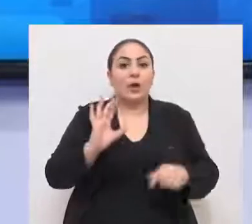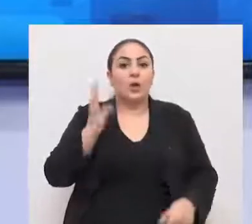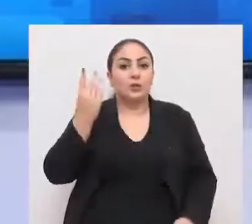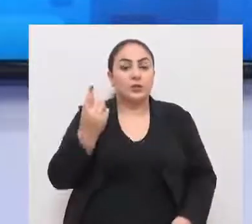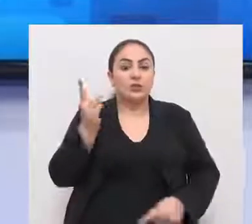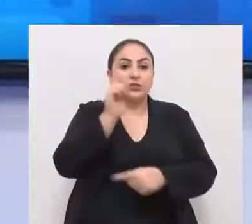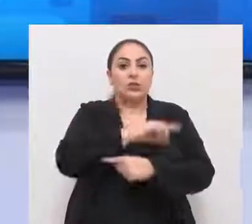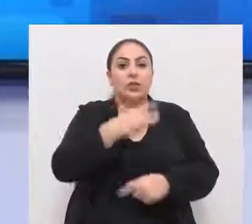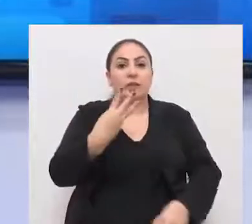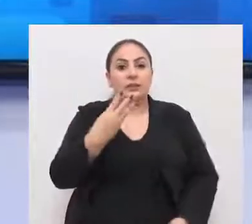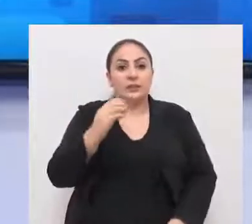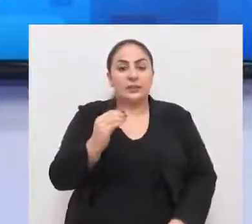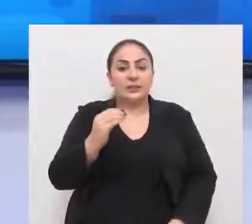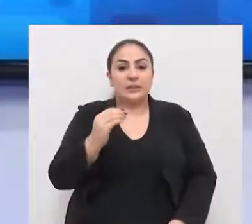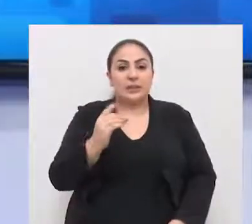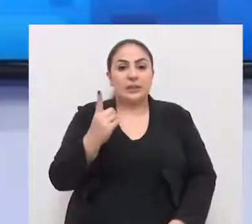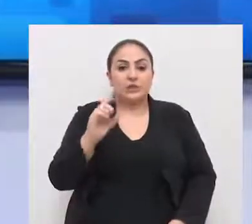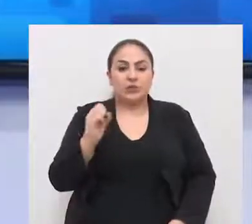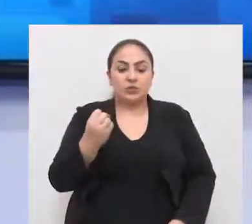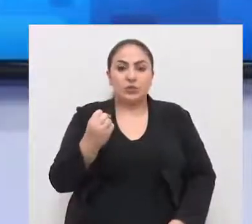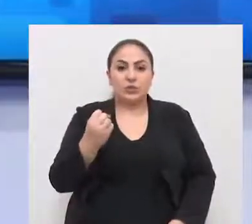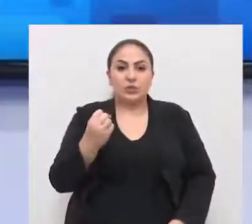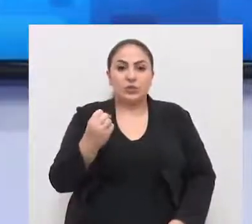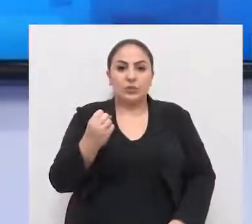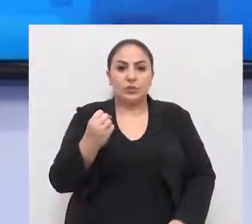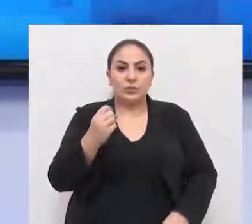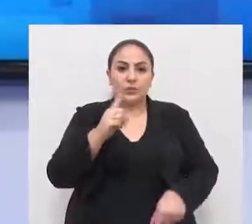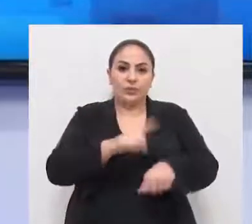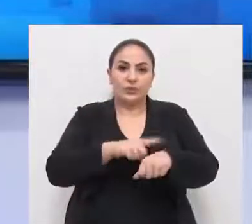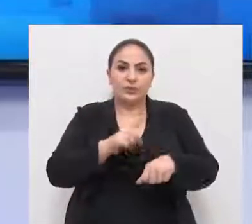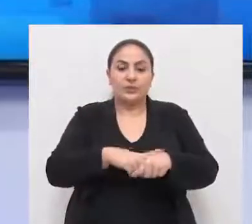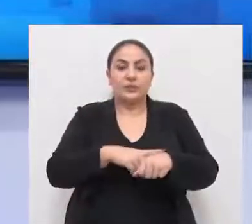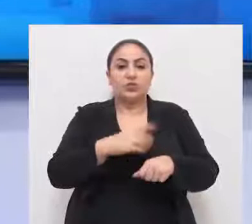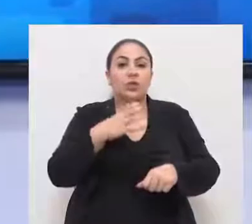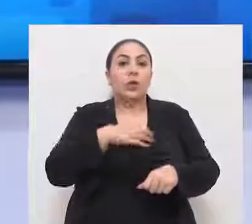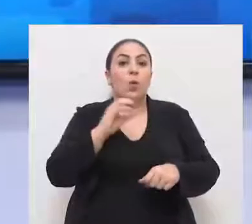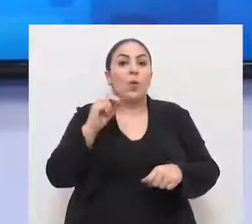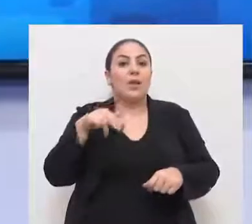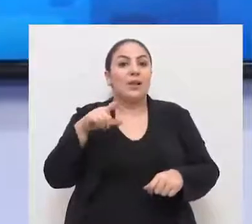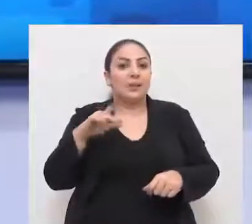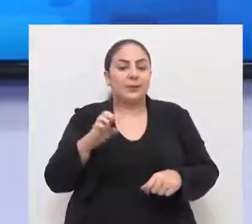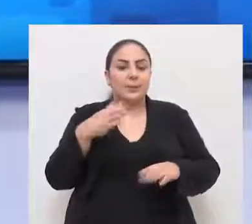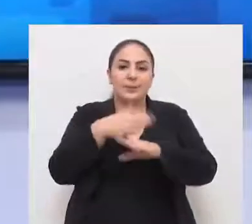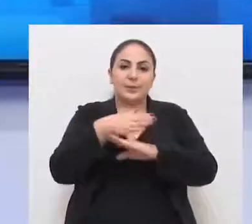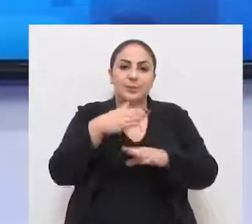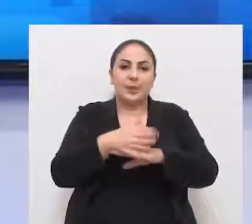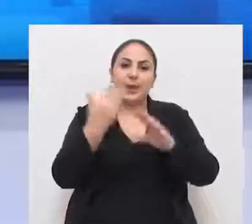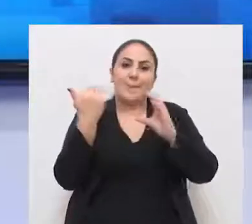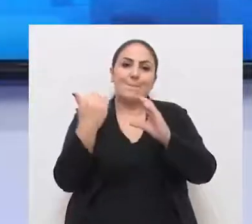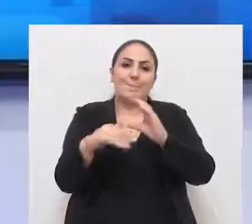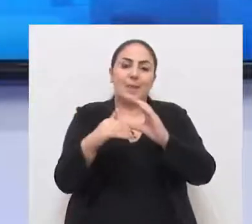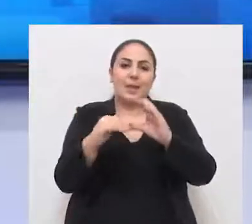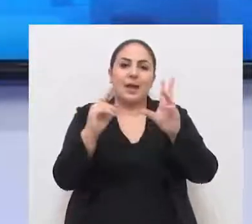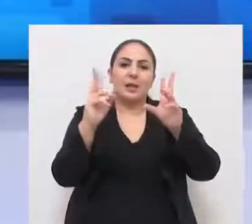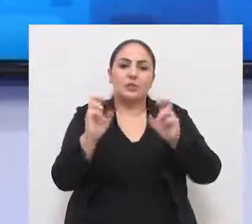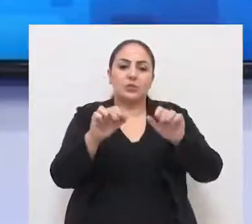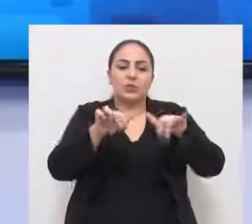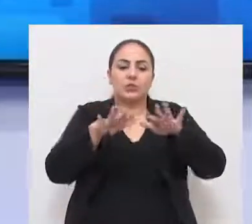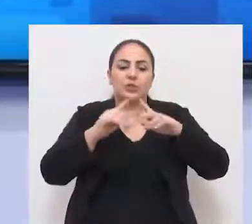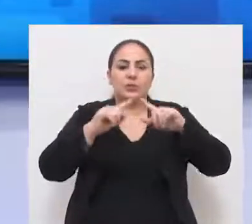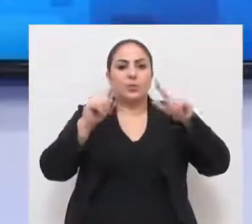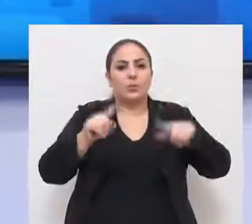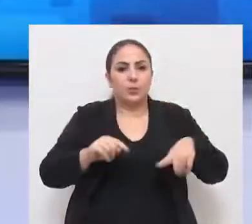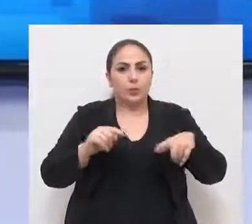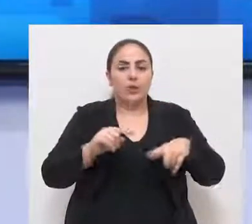acontece no dia 30, às 18 horas, de forma online. Para participar, basta enviar um e-mail com o assunto